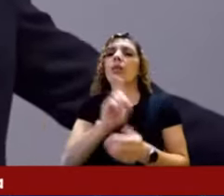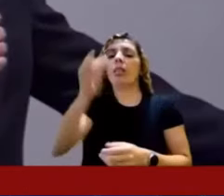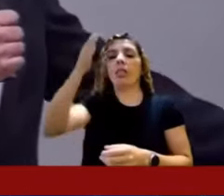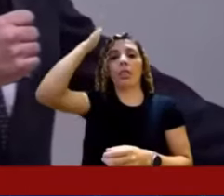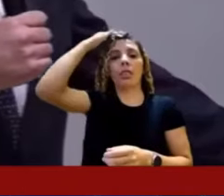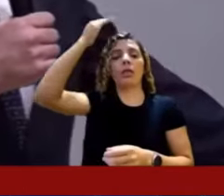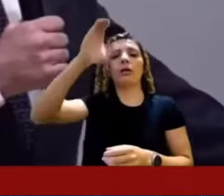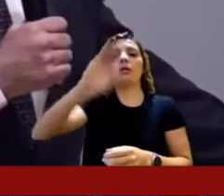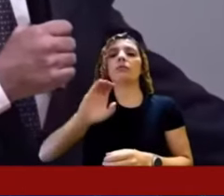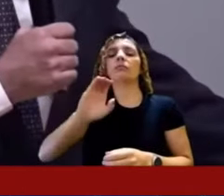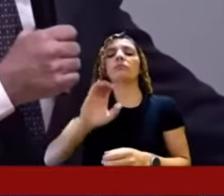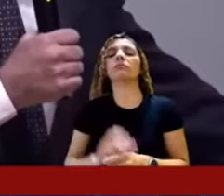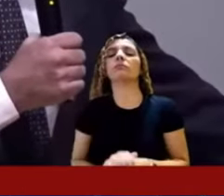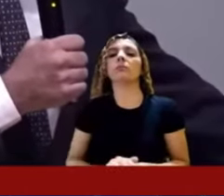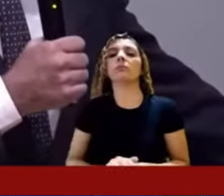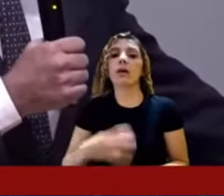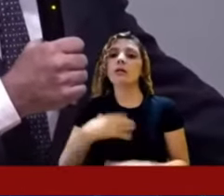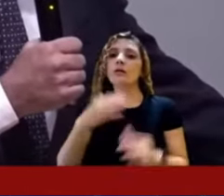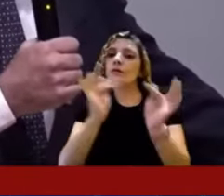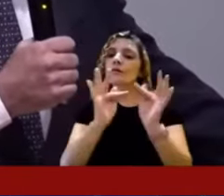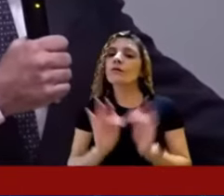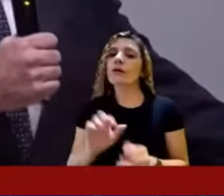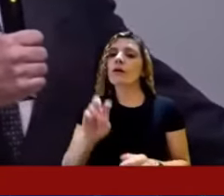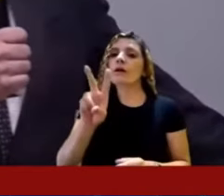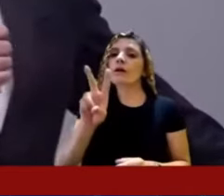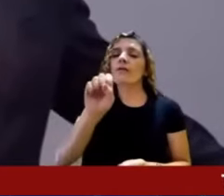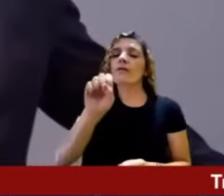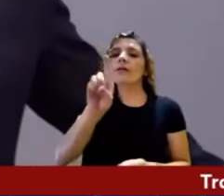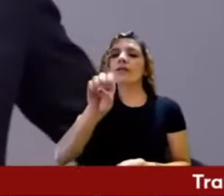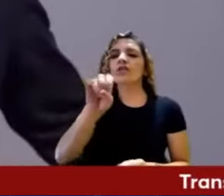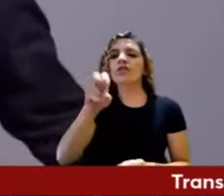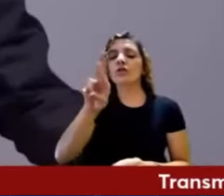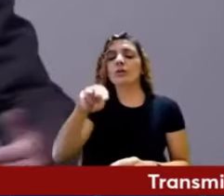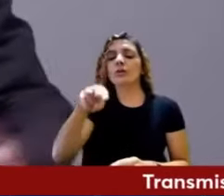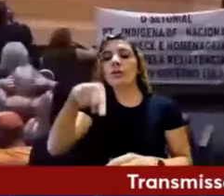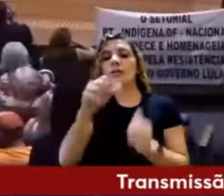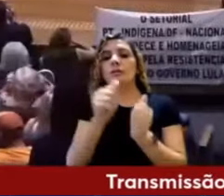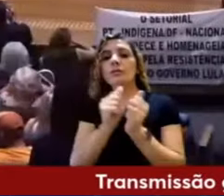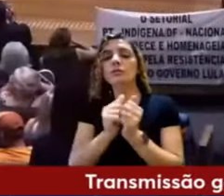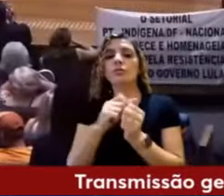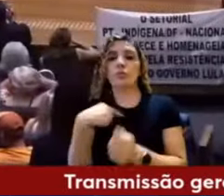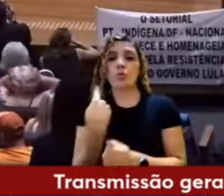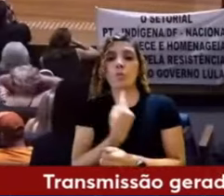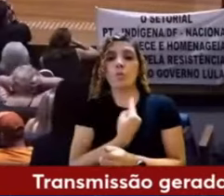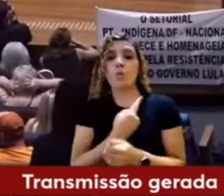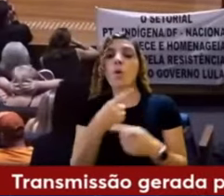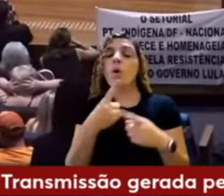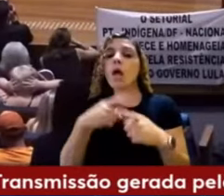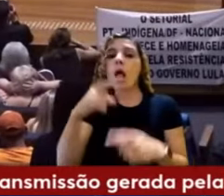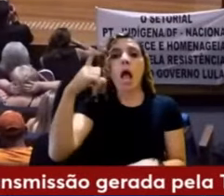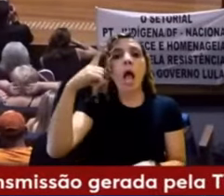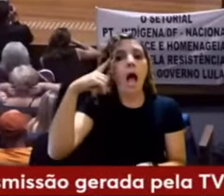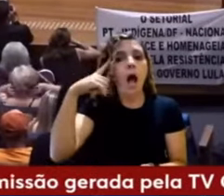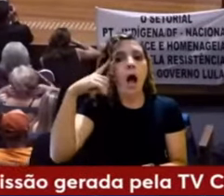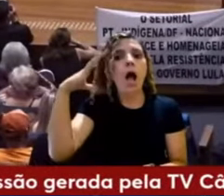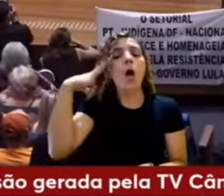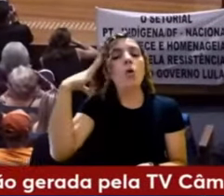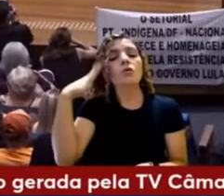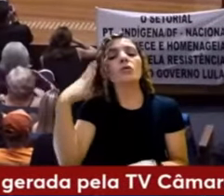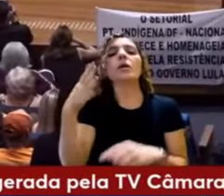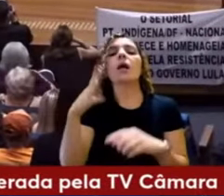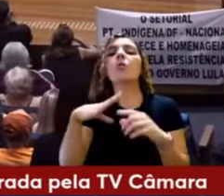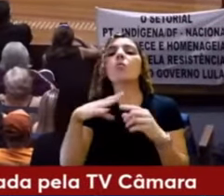muito feliz do Vadim estar aqui junto comigo, porque eu sei como foi importante também para a história desse